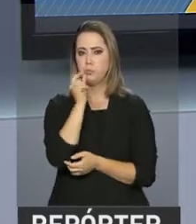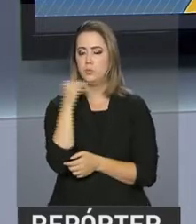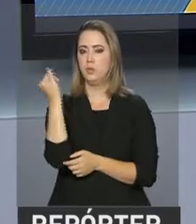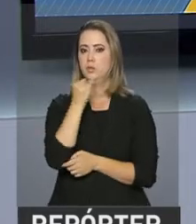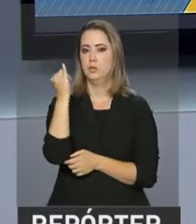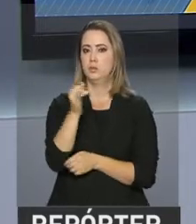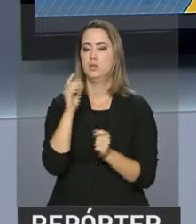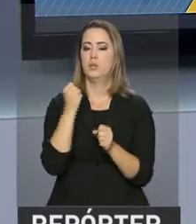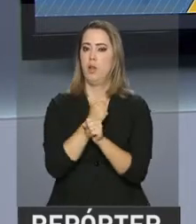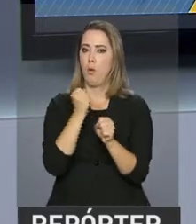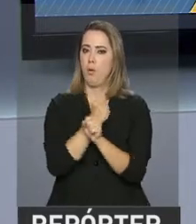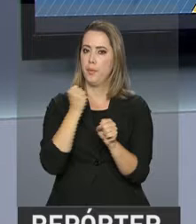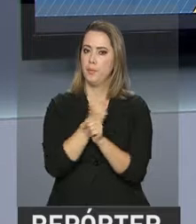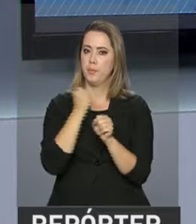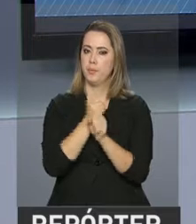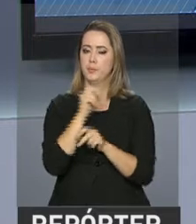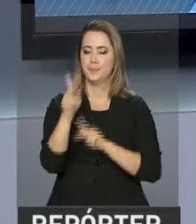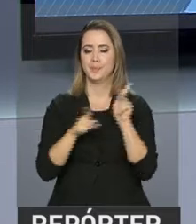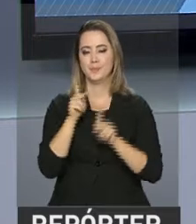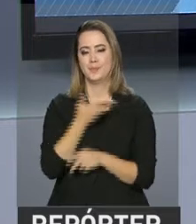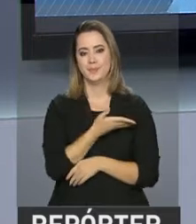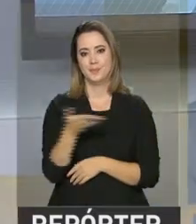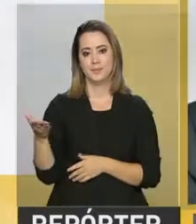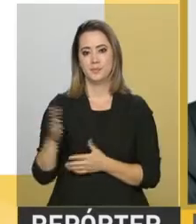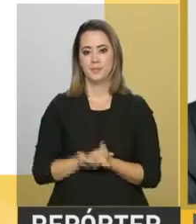a importância da obra para a população desses estados.